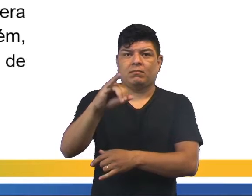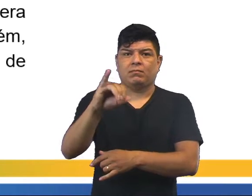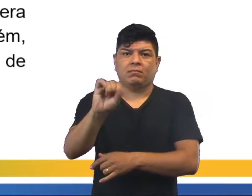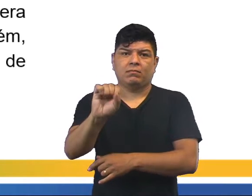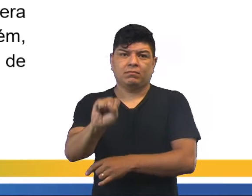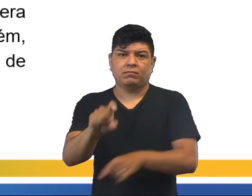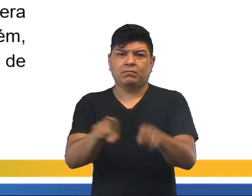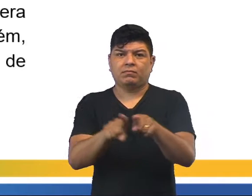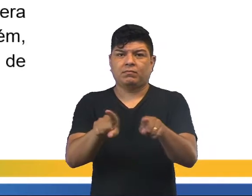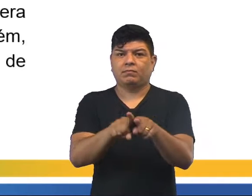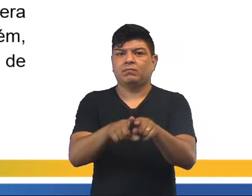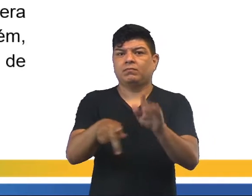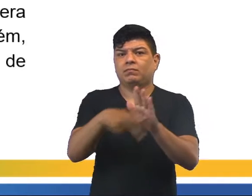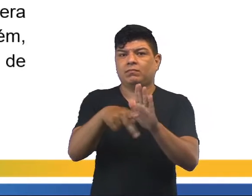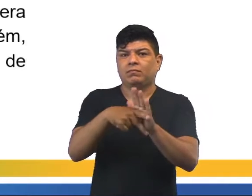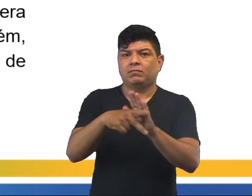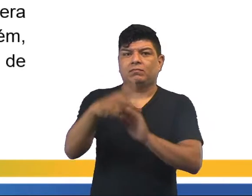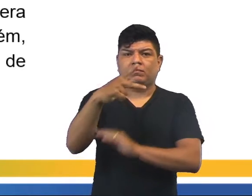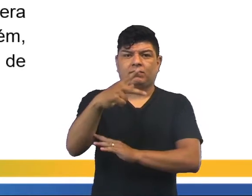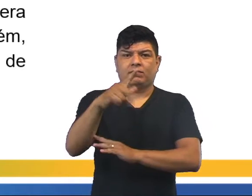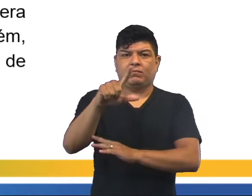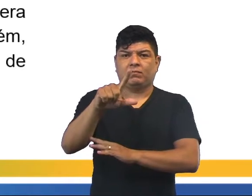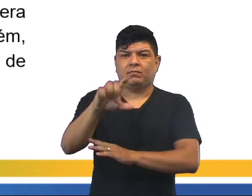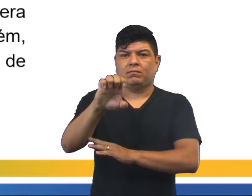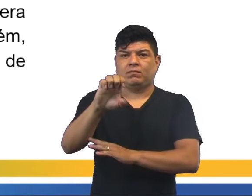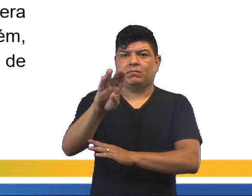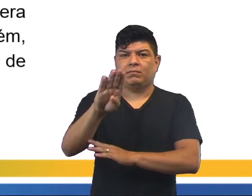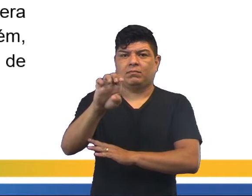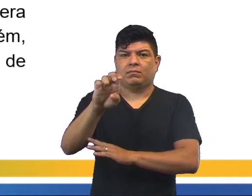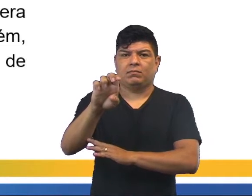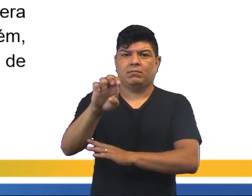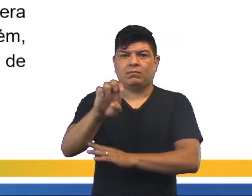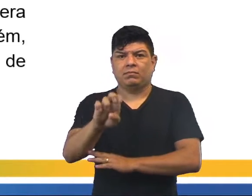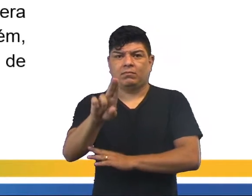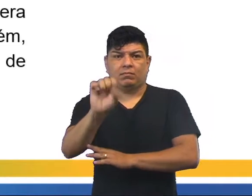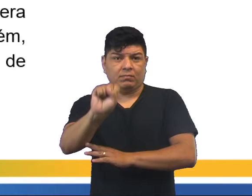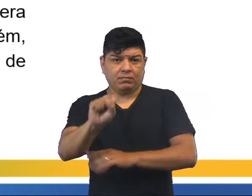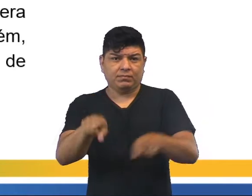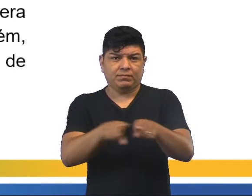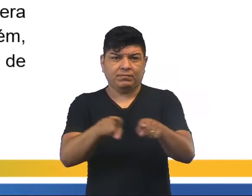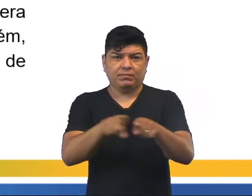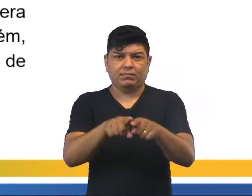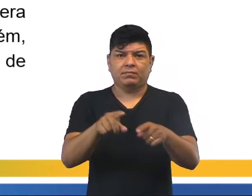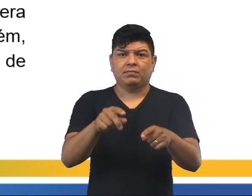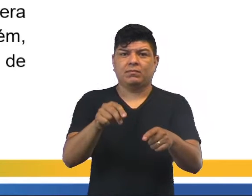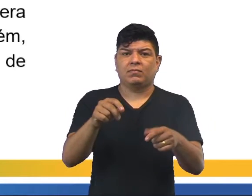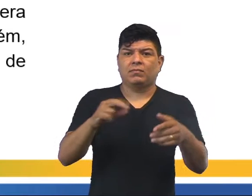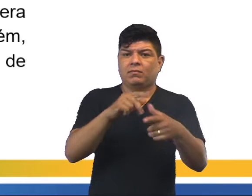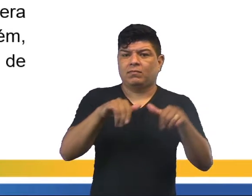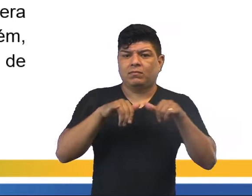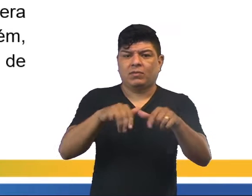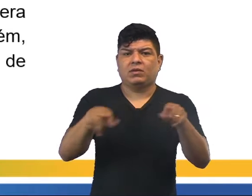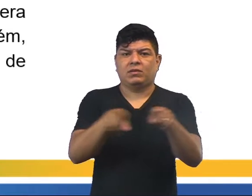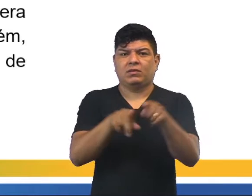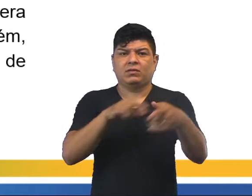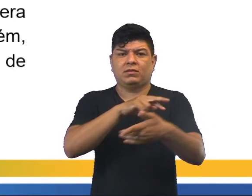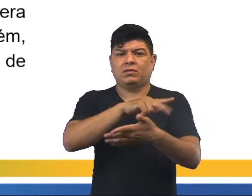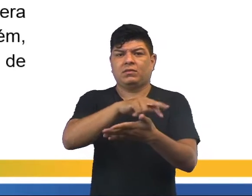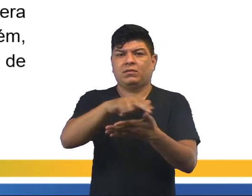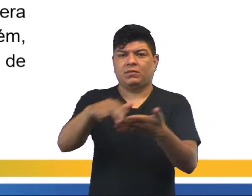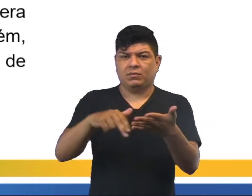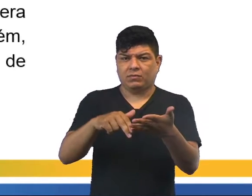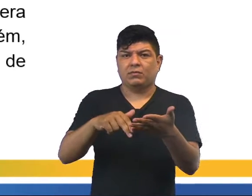de terras, né, e plebeus, que seriam os comerciantes, os artesãos e os pequenos proprietários. O sistema político